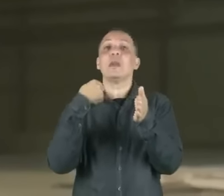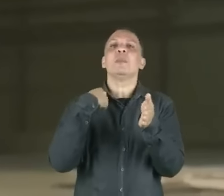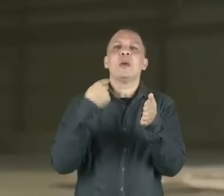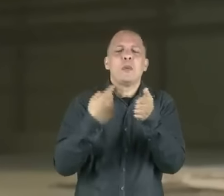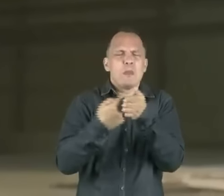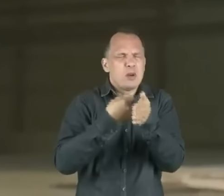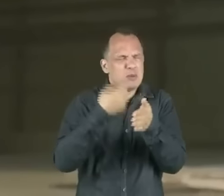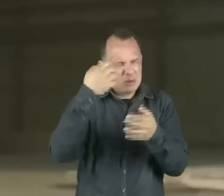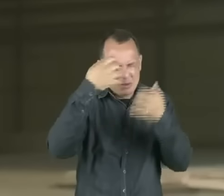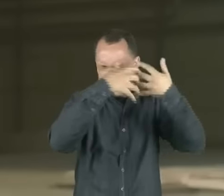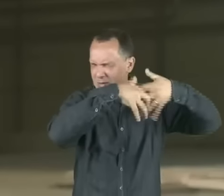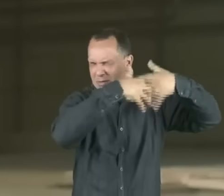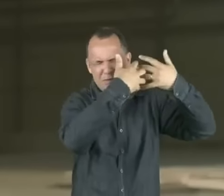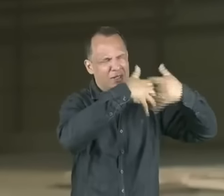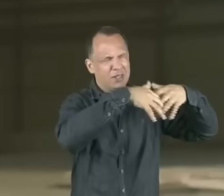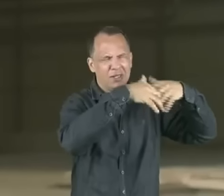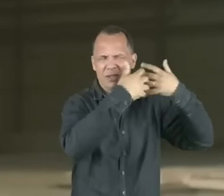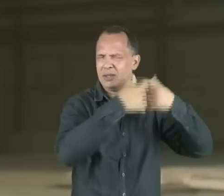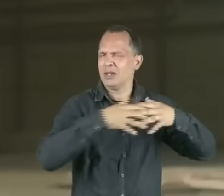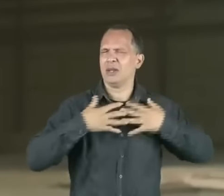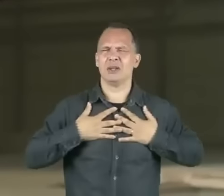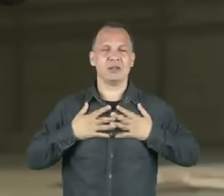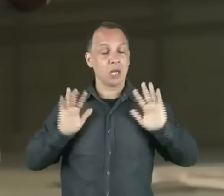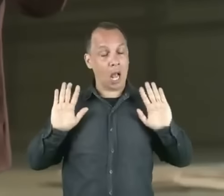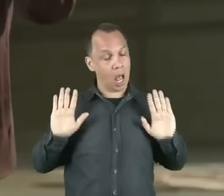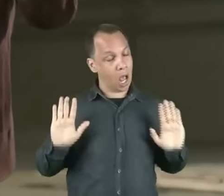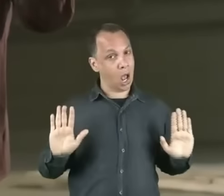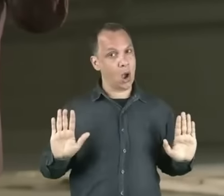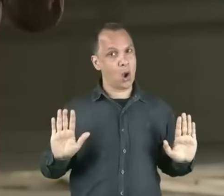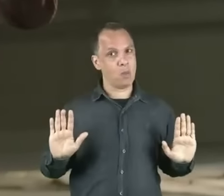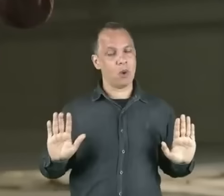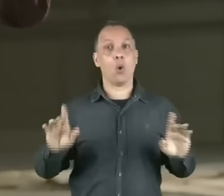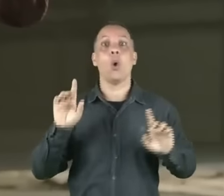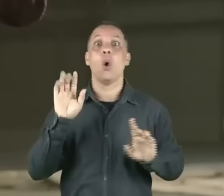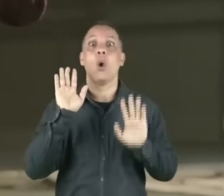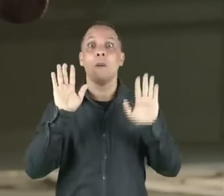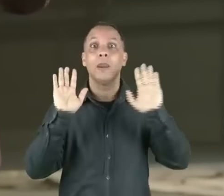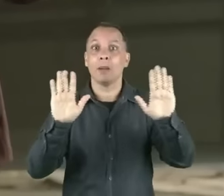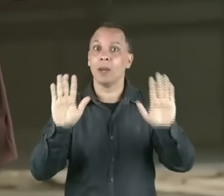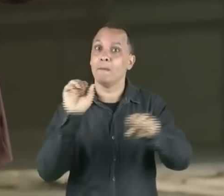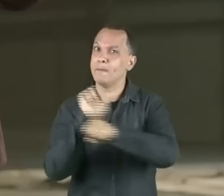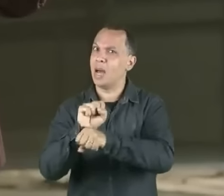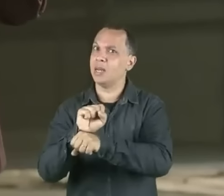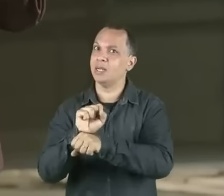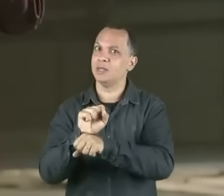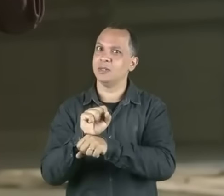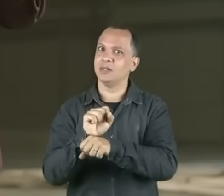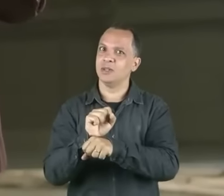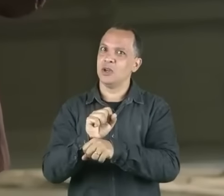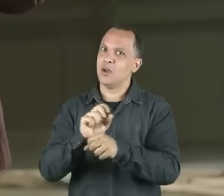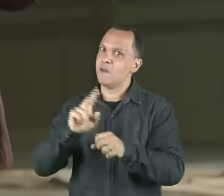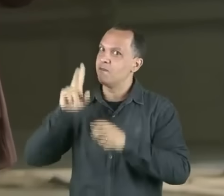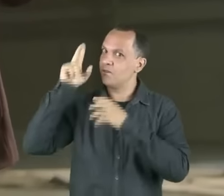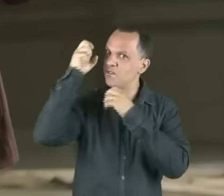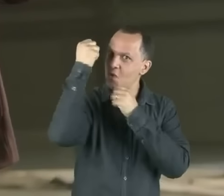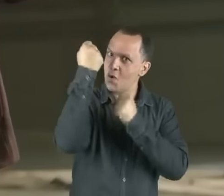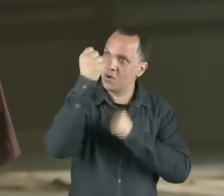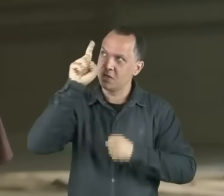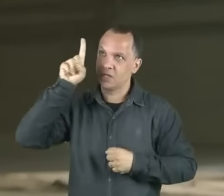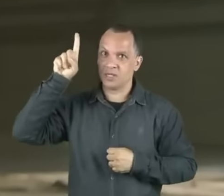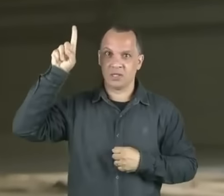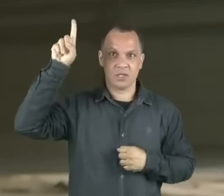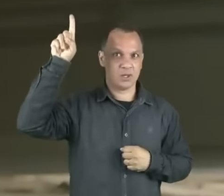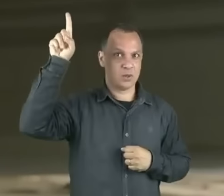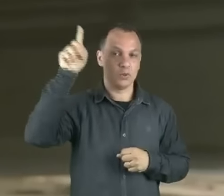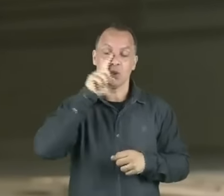a calma a revista se do Senhor e fortaleça-se no Senhor